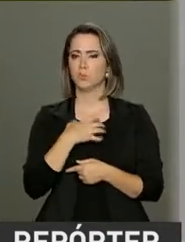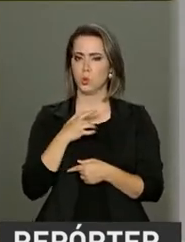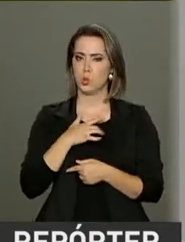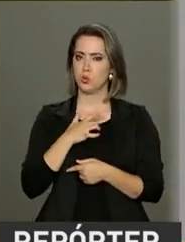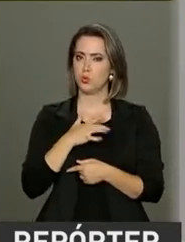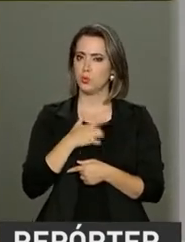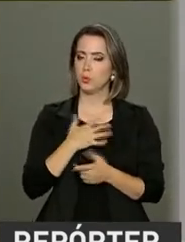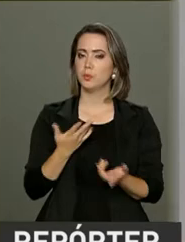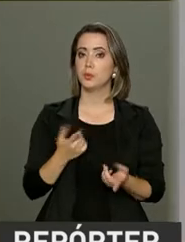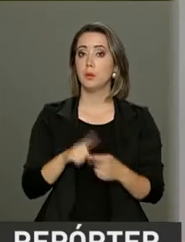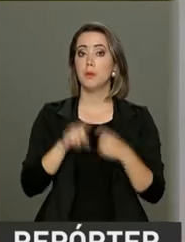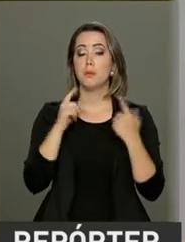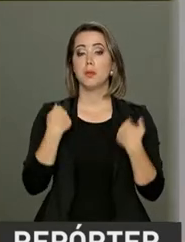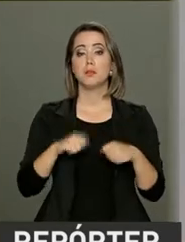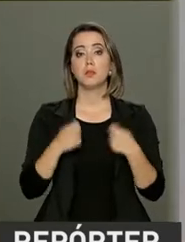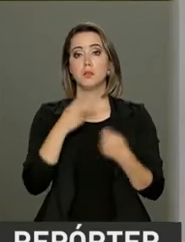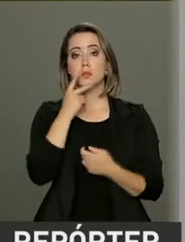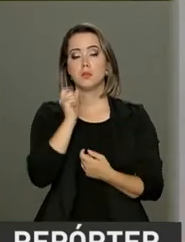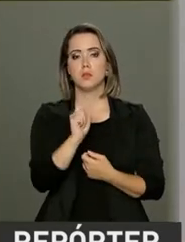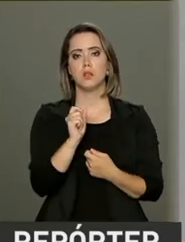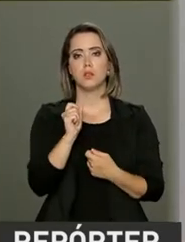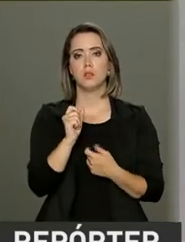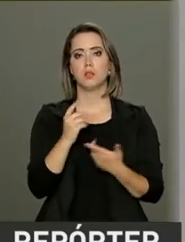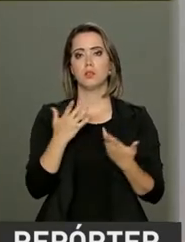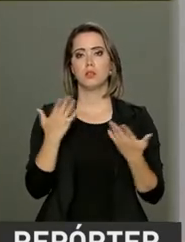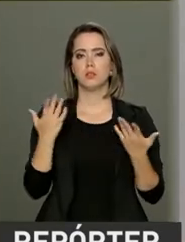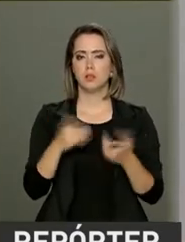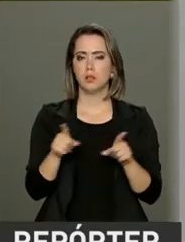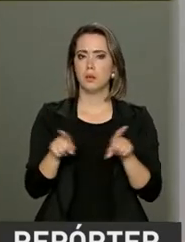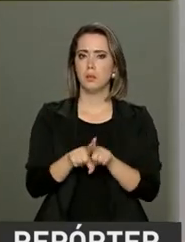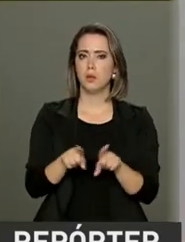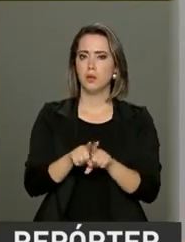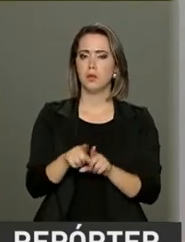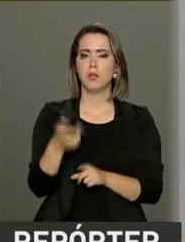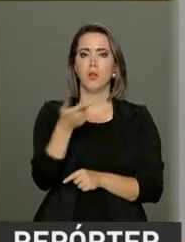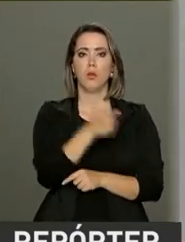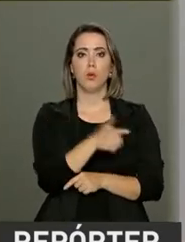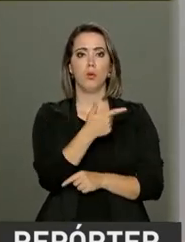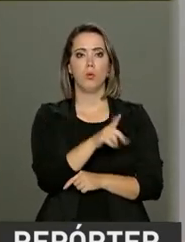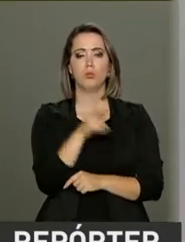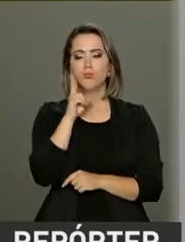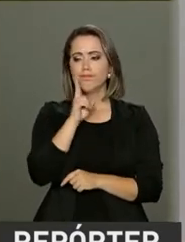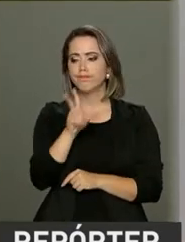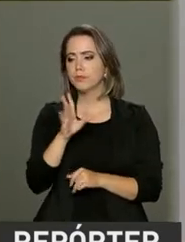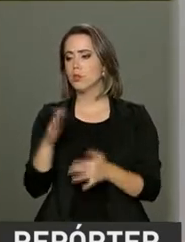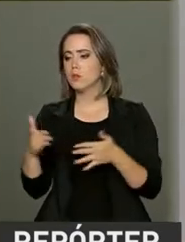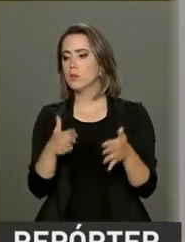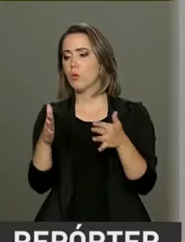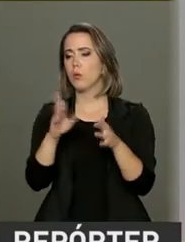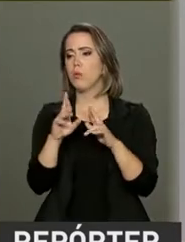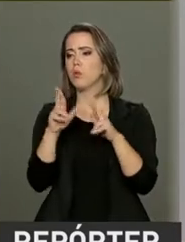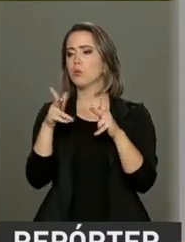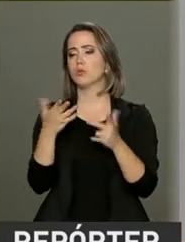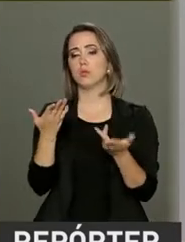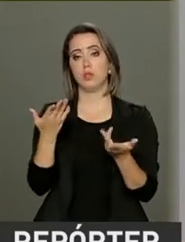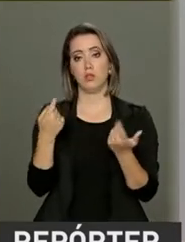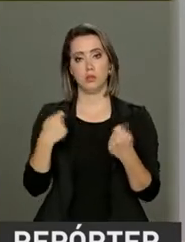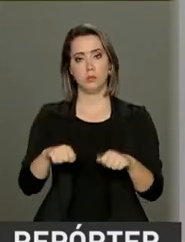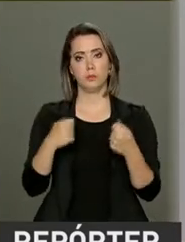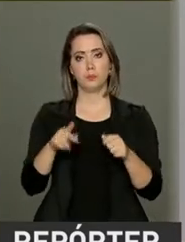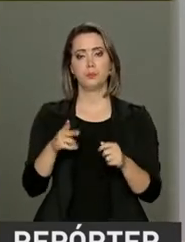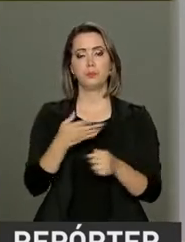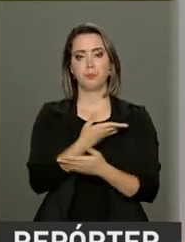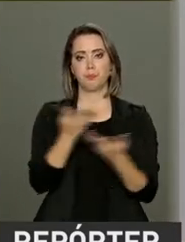dizer que são ventos que abrem também outra perspectiva que quero enfatizar aos